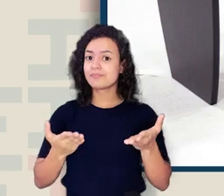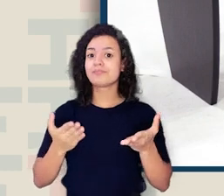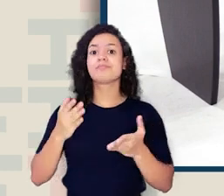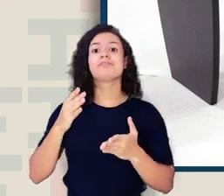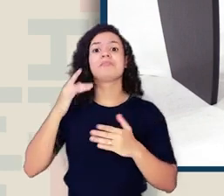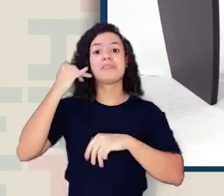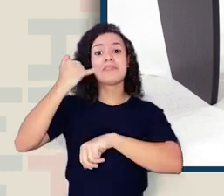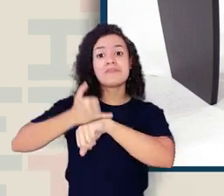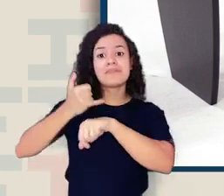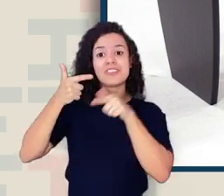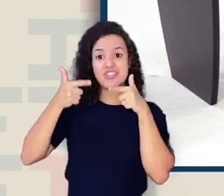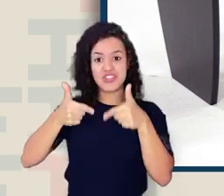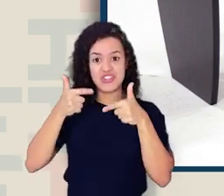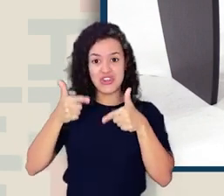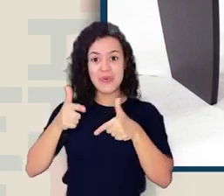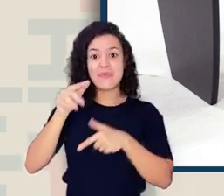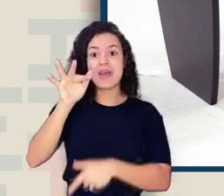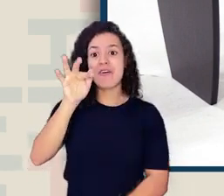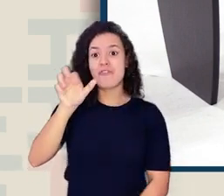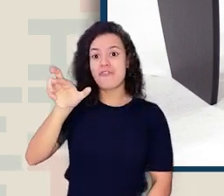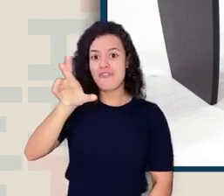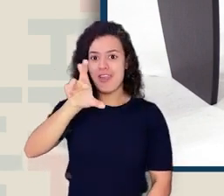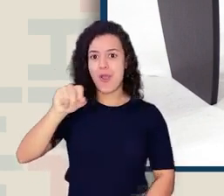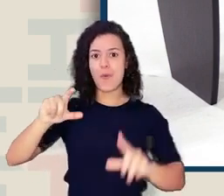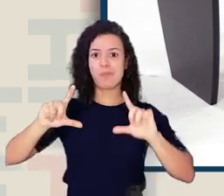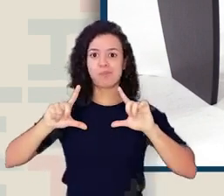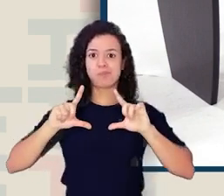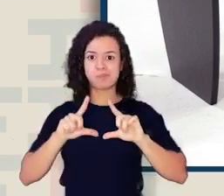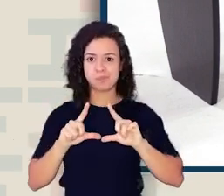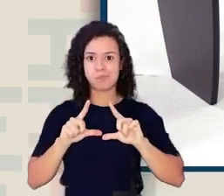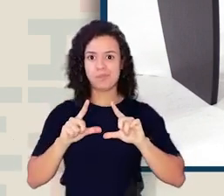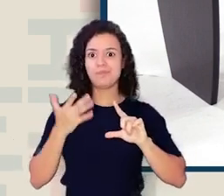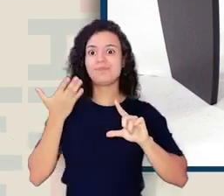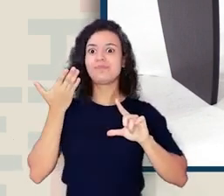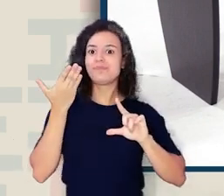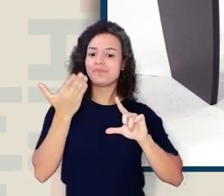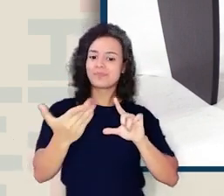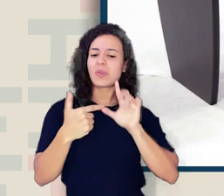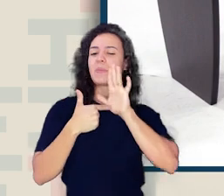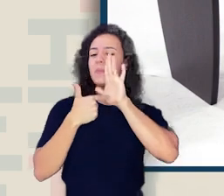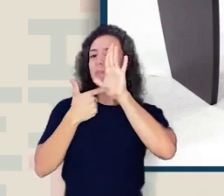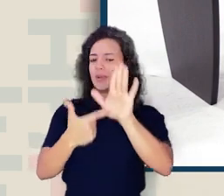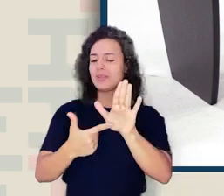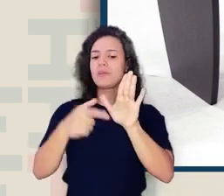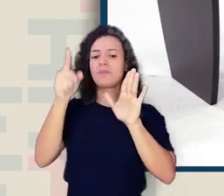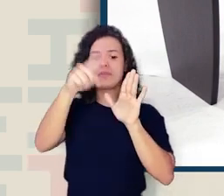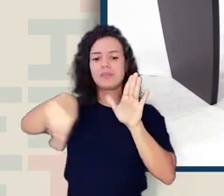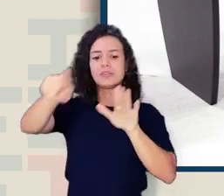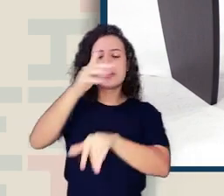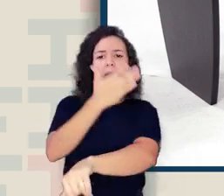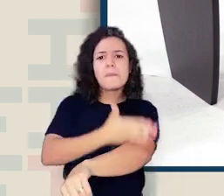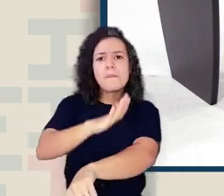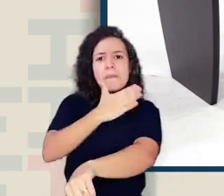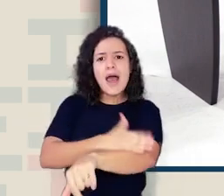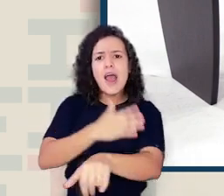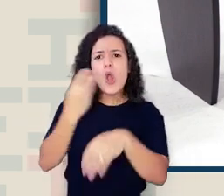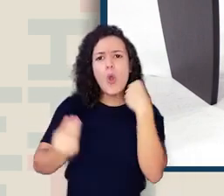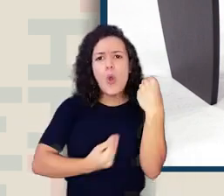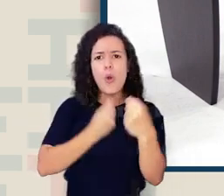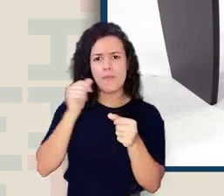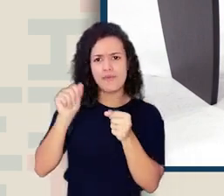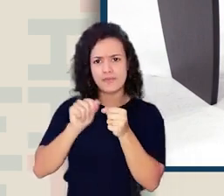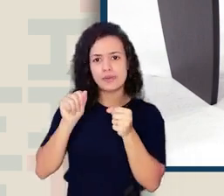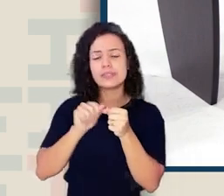Esse aqui é o ferro do maracatu cearense. E trazer esse instrumento e apresentar para vocês a